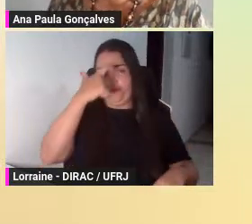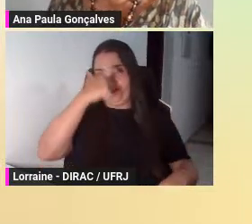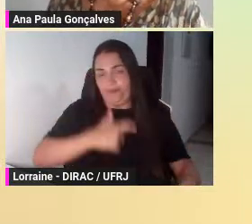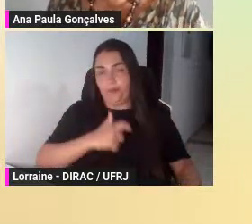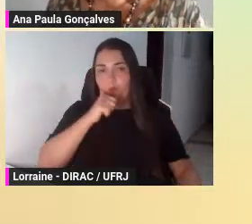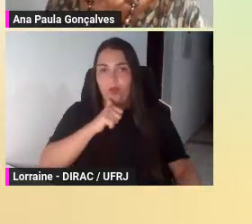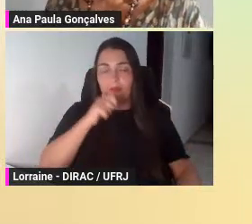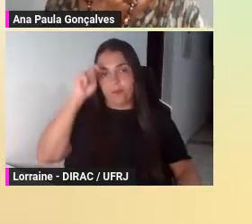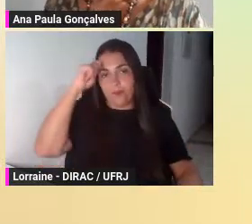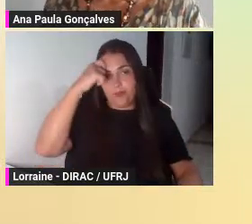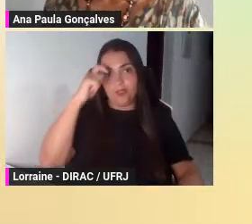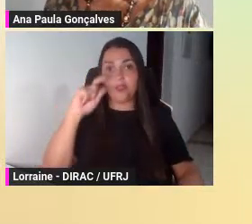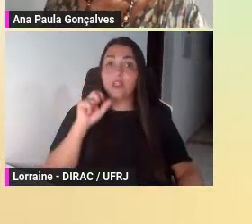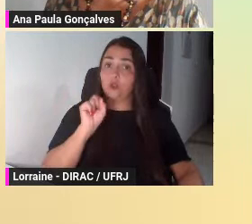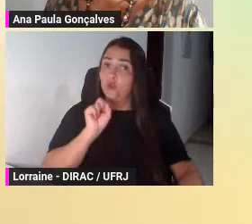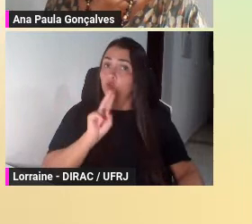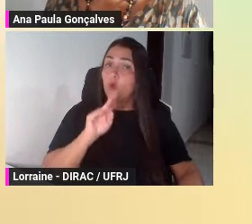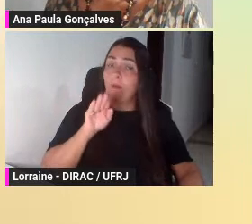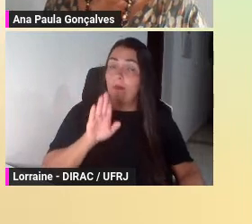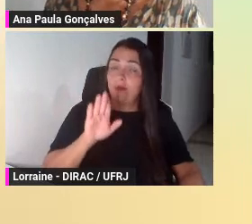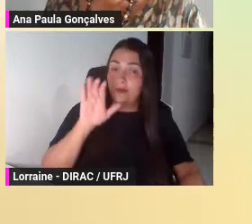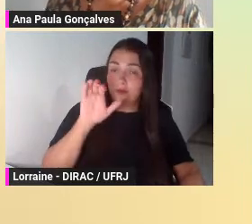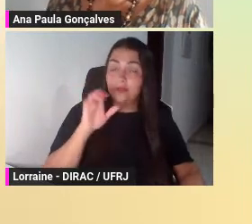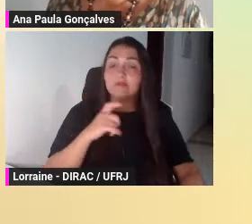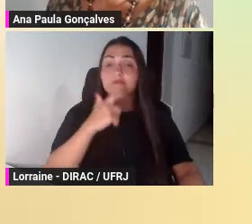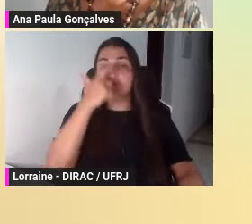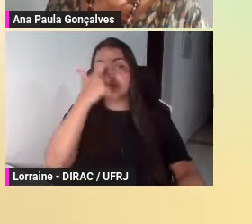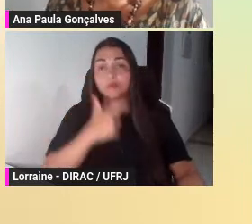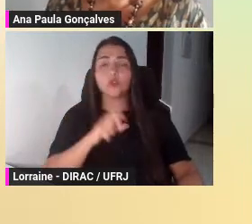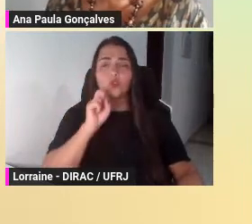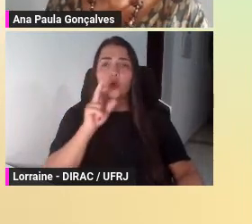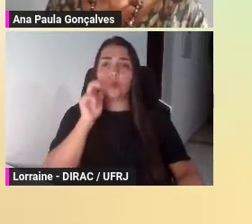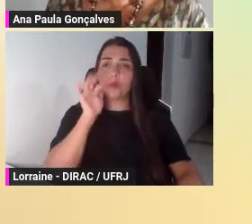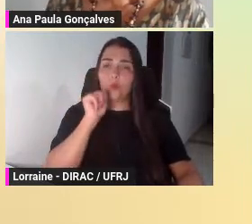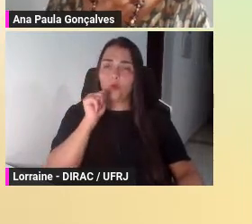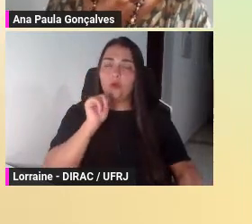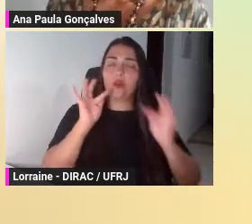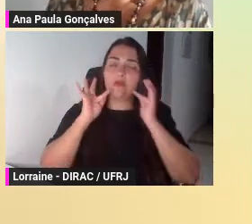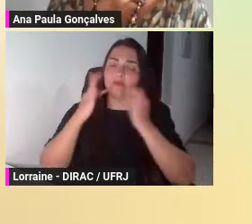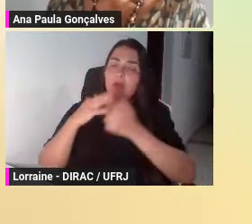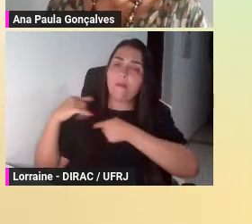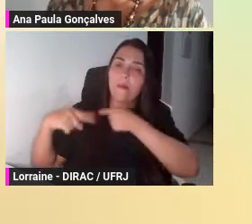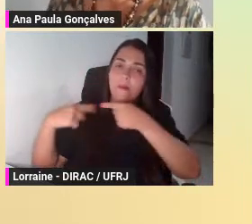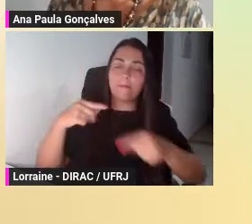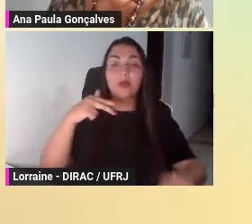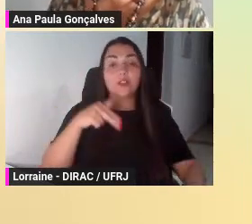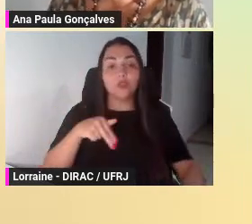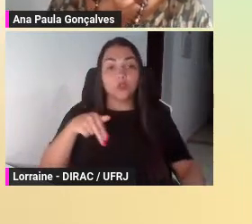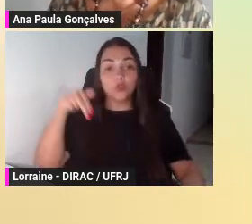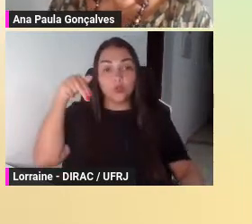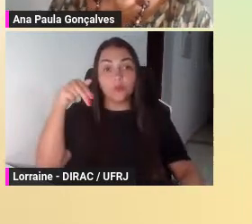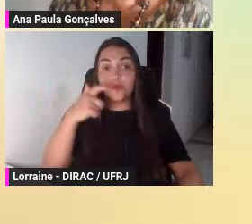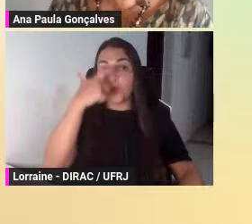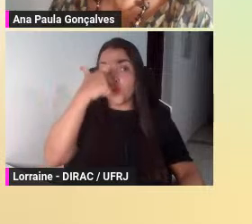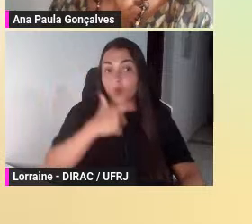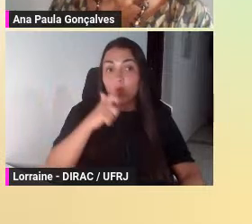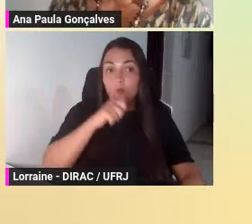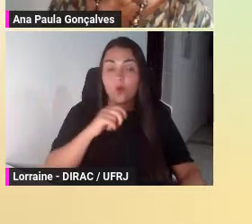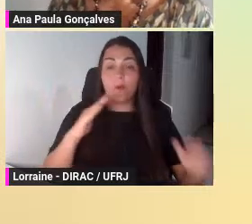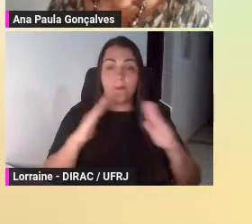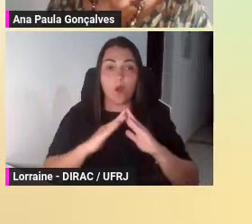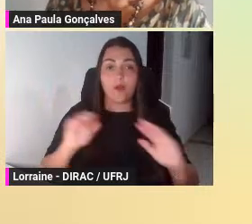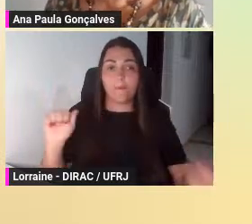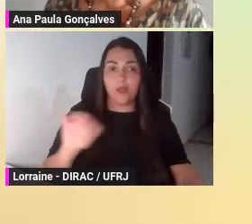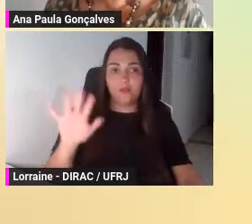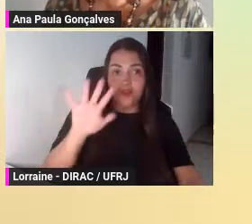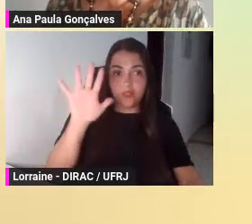eu sou mãe, eu sou uma mulher de descendência nordestina, eu sou uma mulher que mora na periferia